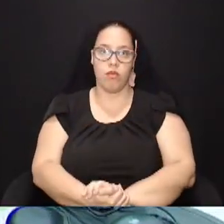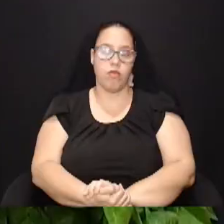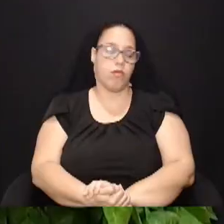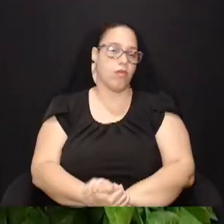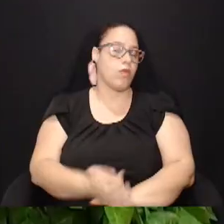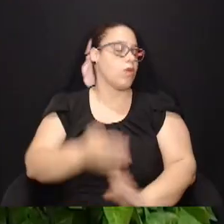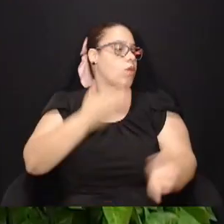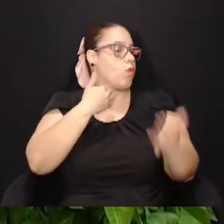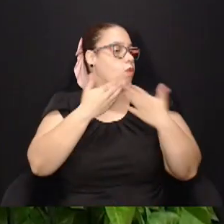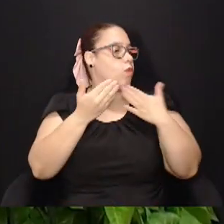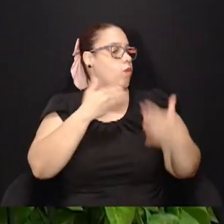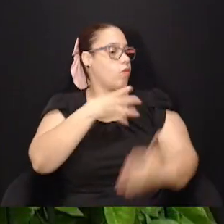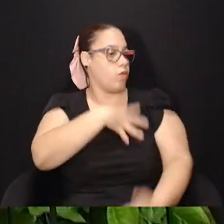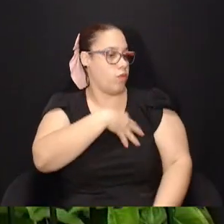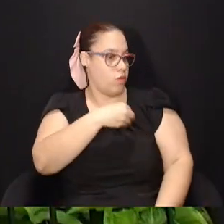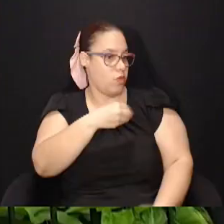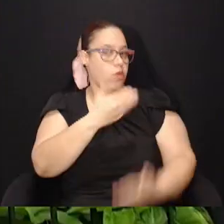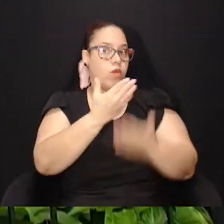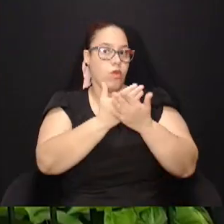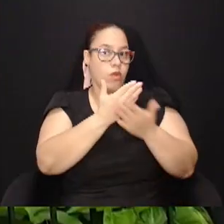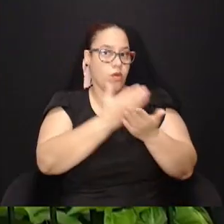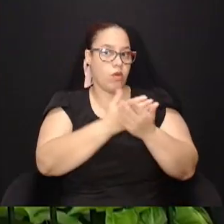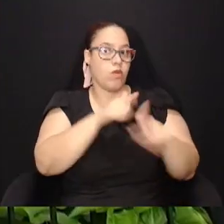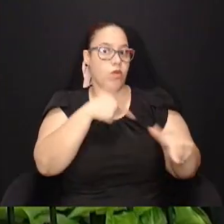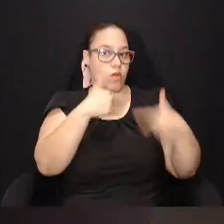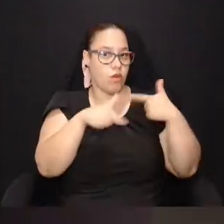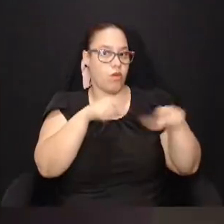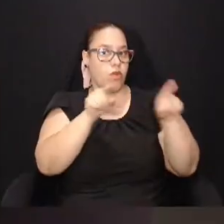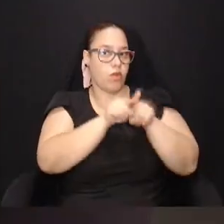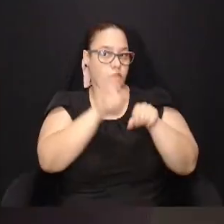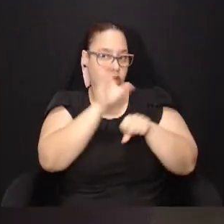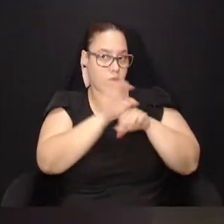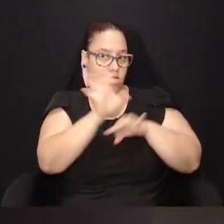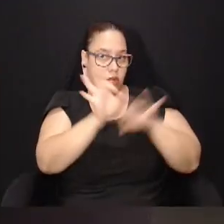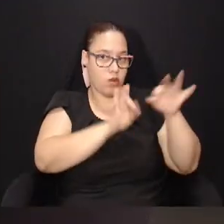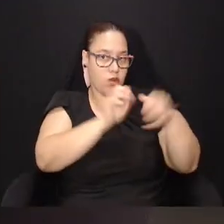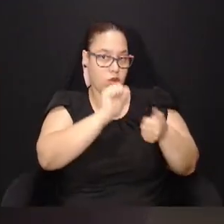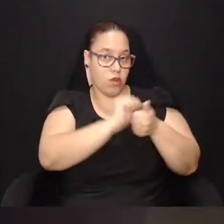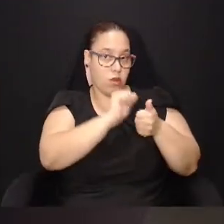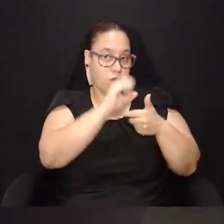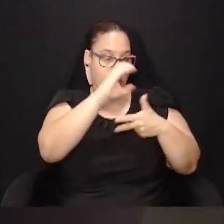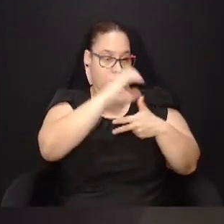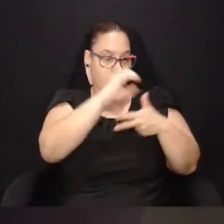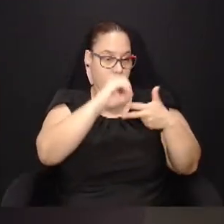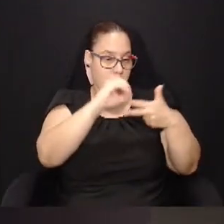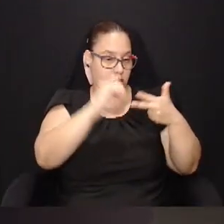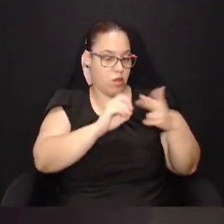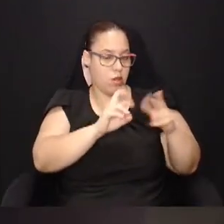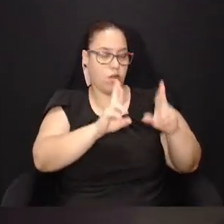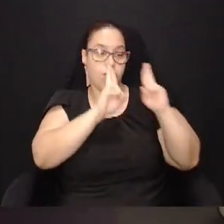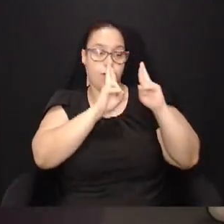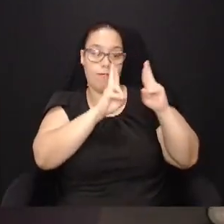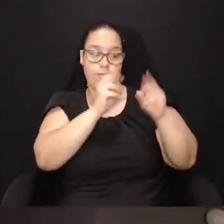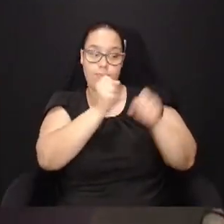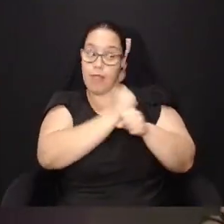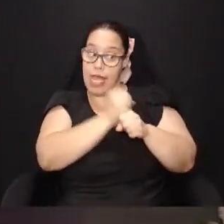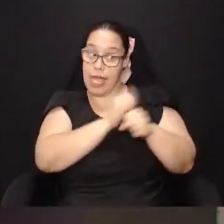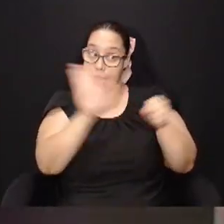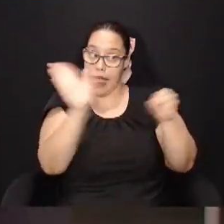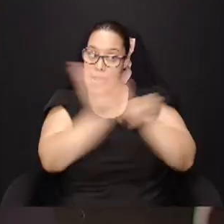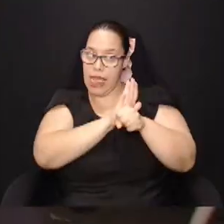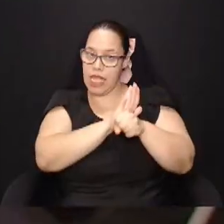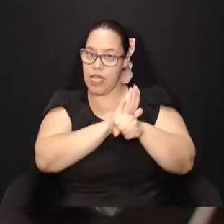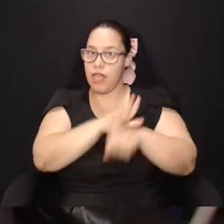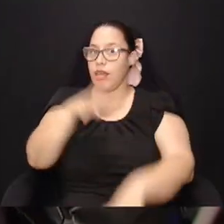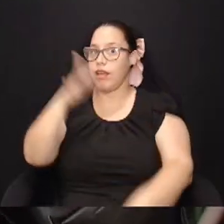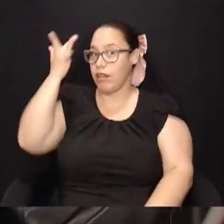filha ela vai estudar, trabalhar e também fazer o curso preparatório para o Enem. Qual a expectativa aí para esse ano cheio? Bom, eu acho que eu vou dar